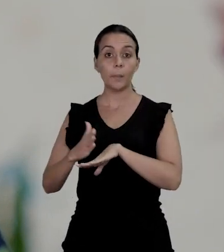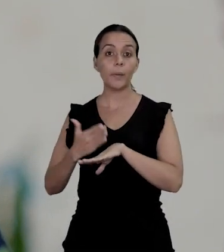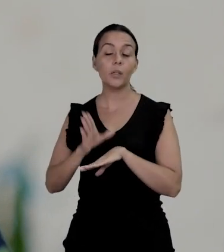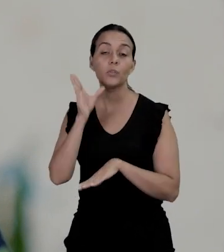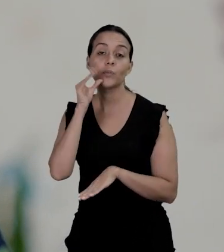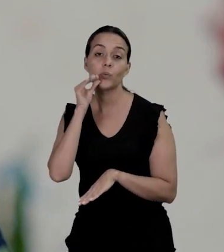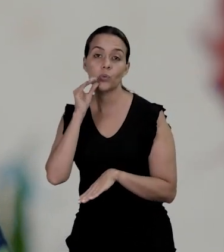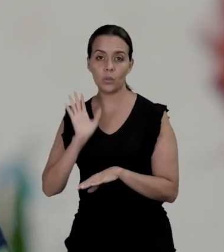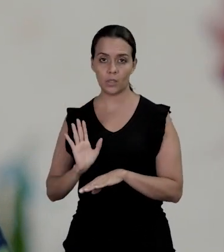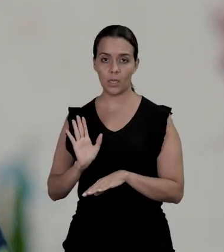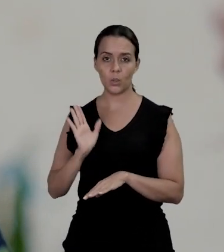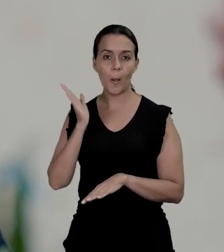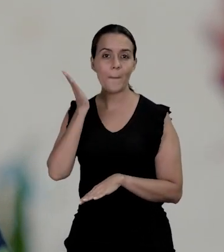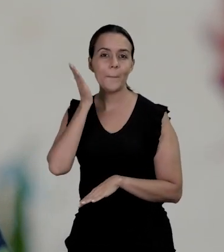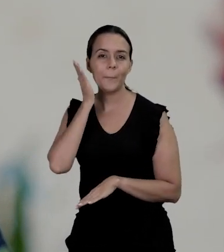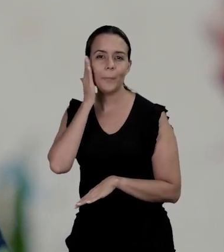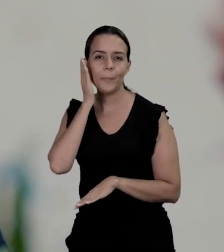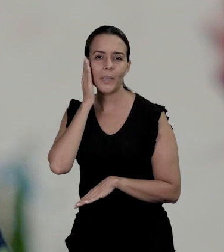para os funcionários